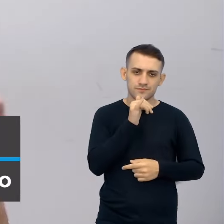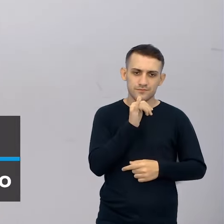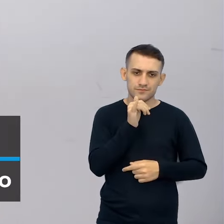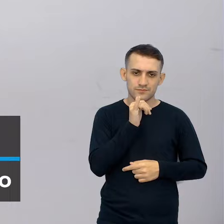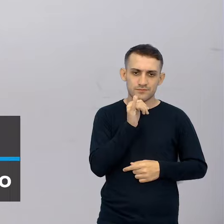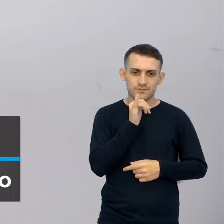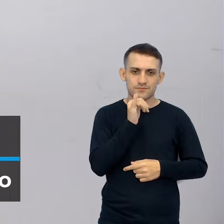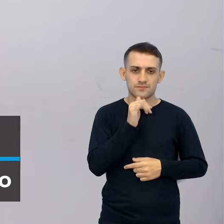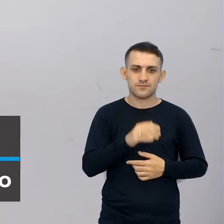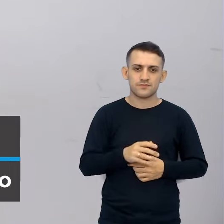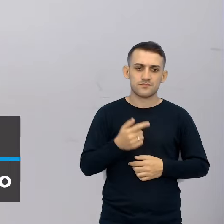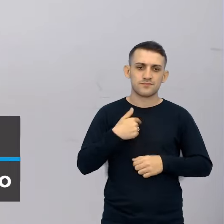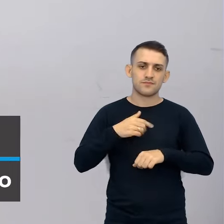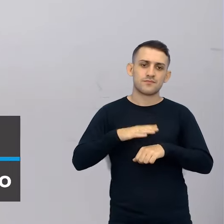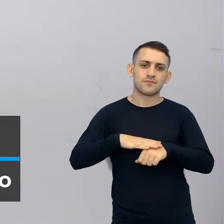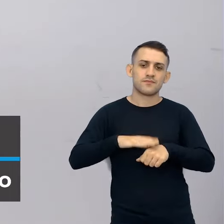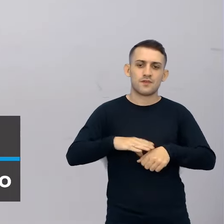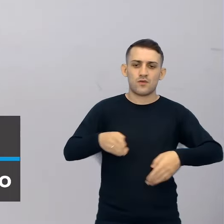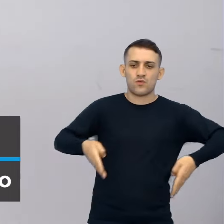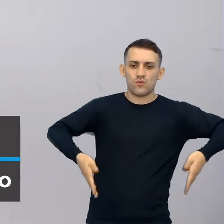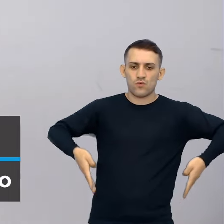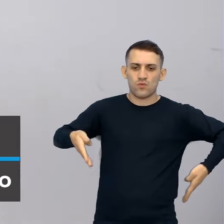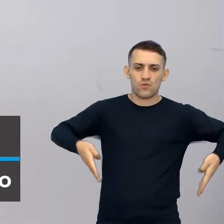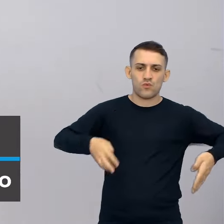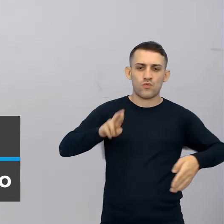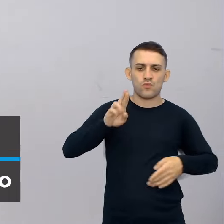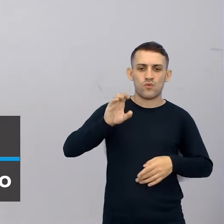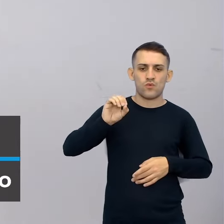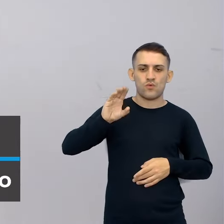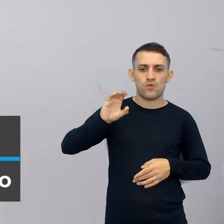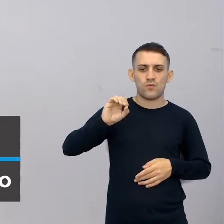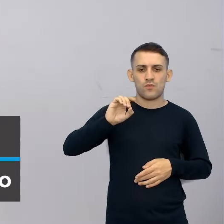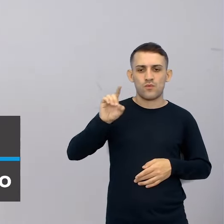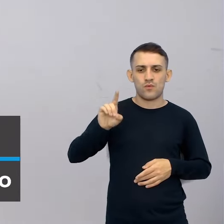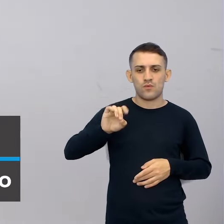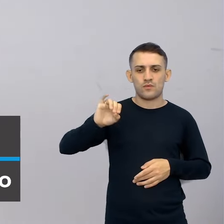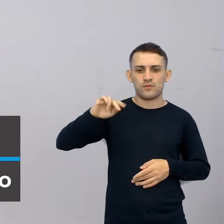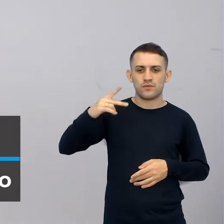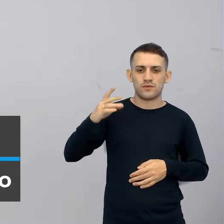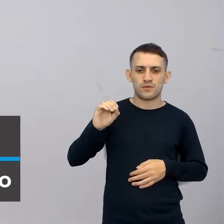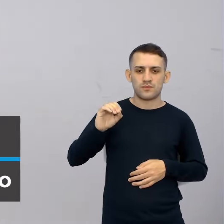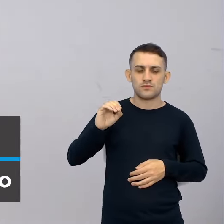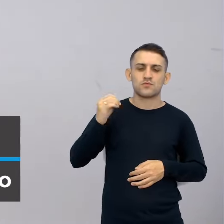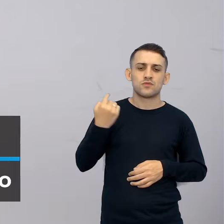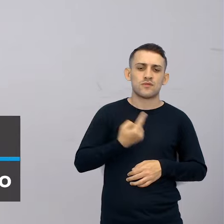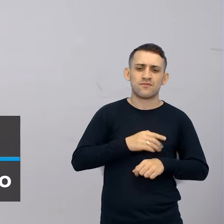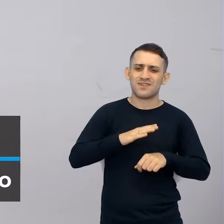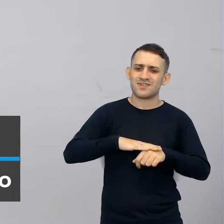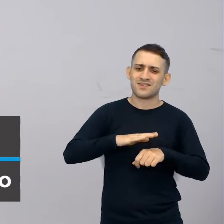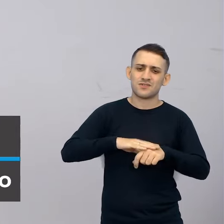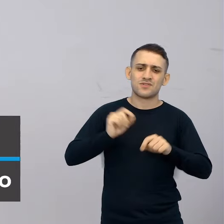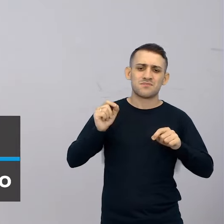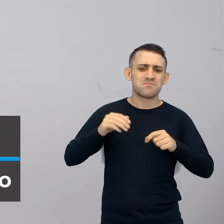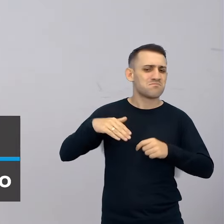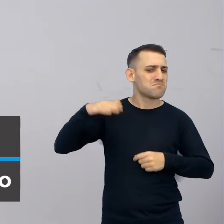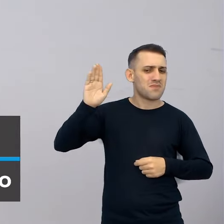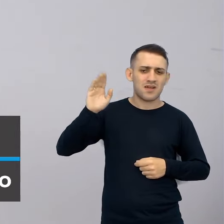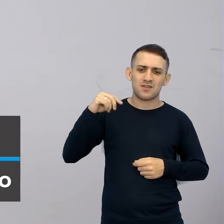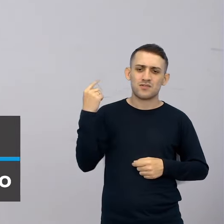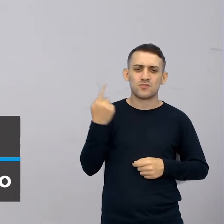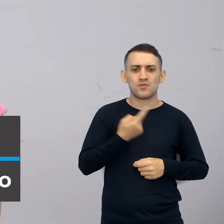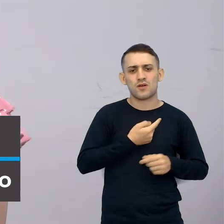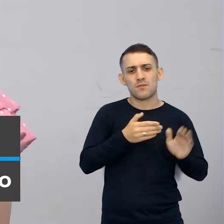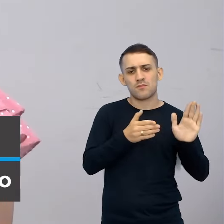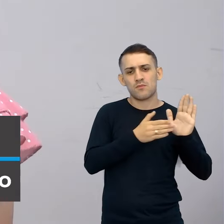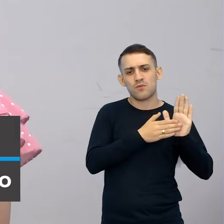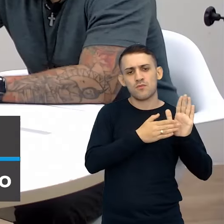alguns comentários, né? Eu faço um robozinho. A gente não está fazendo só o robozinho, a gente está fazendo mais do que isso. Quando a gente propõe, porque